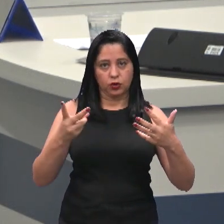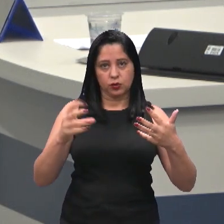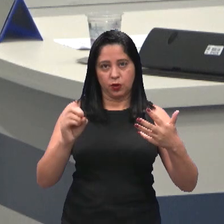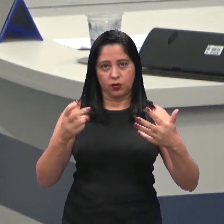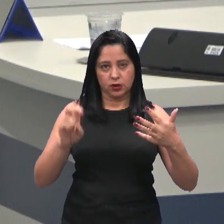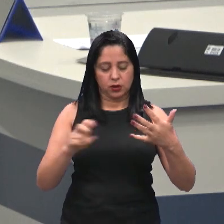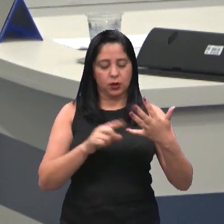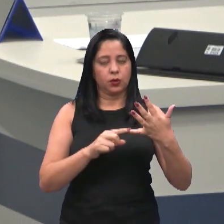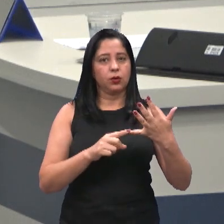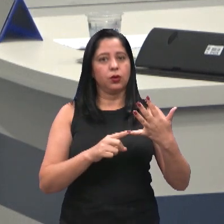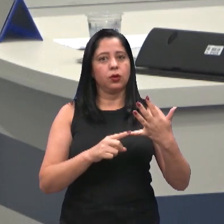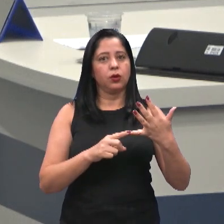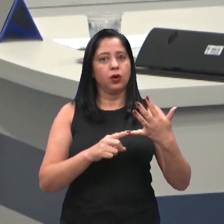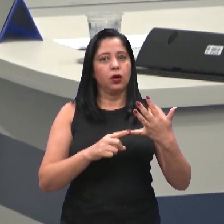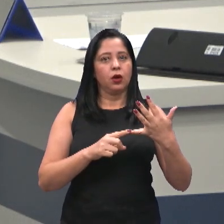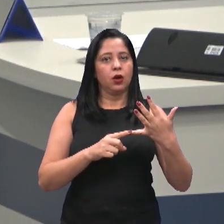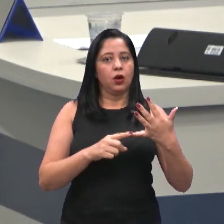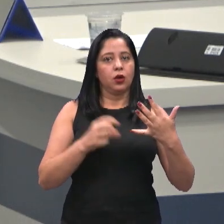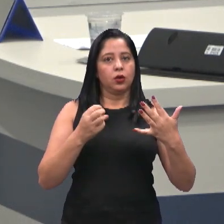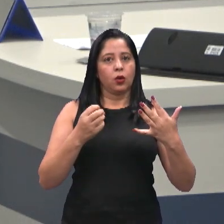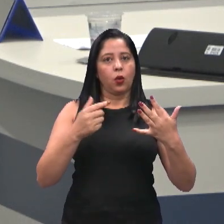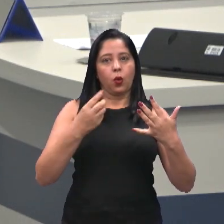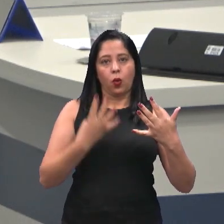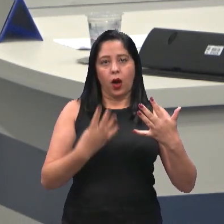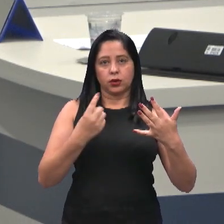3739/2025, do processo